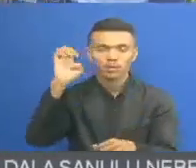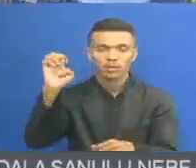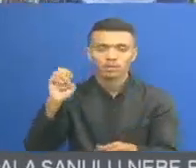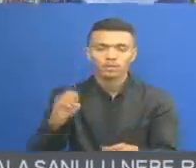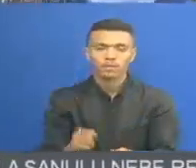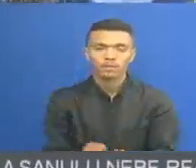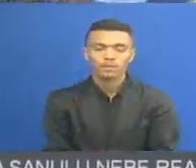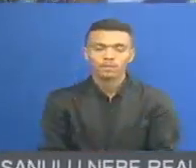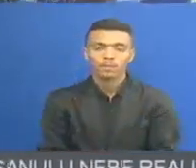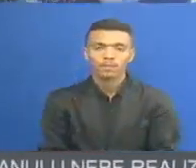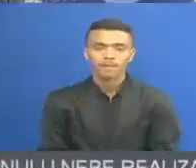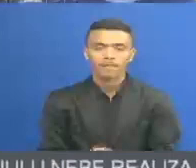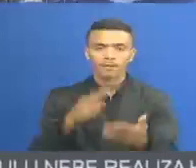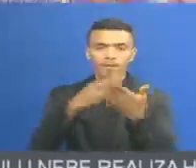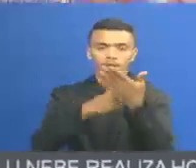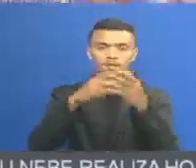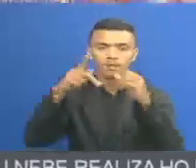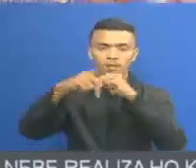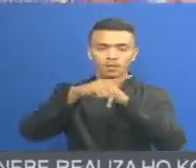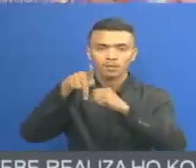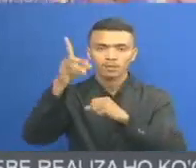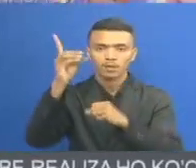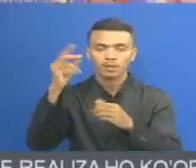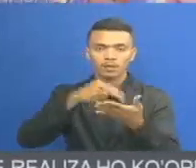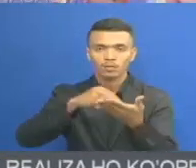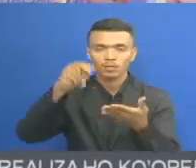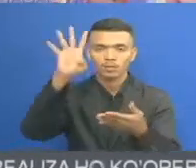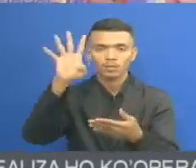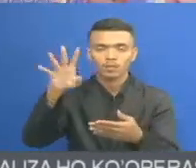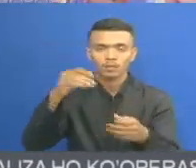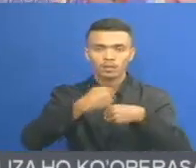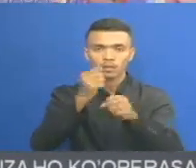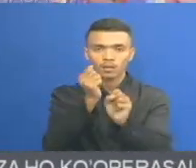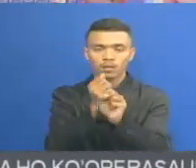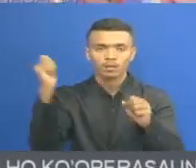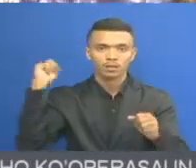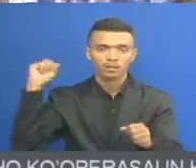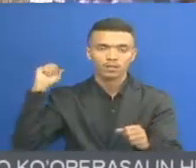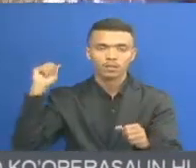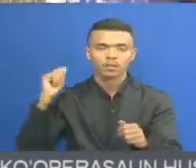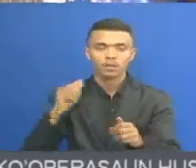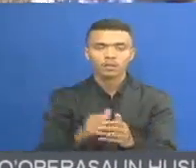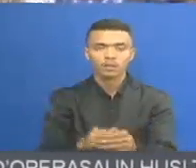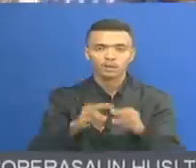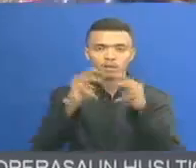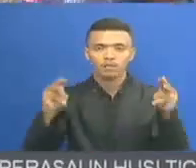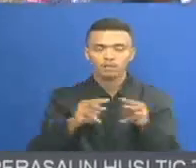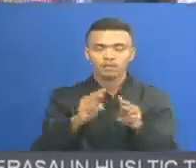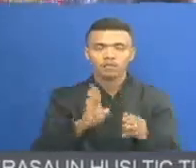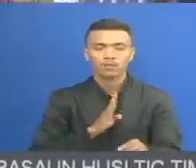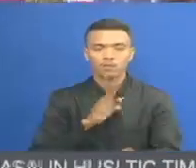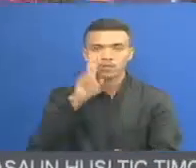Eleição. Tuir horário campanha husi partido político o número sorteio hatne se halao campanha o tipo comício e município